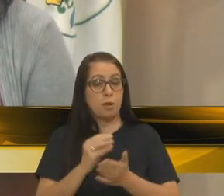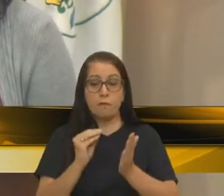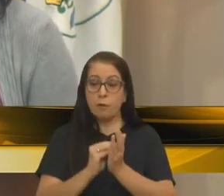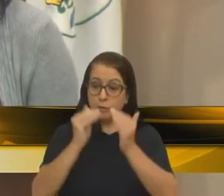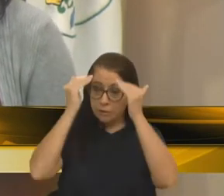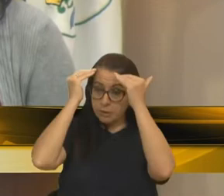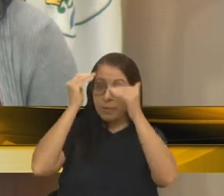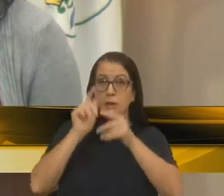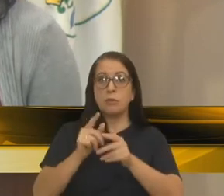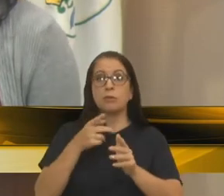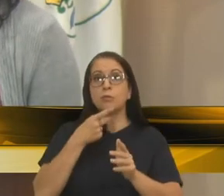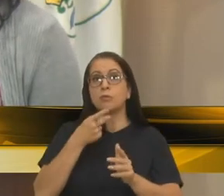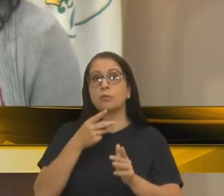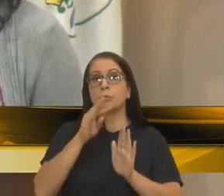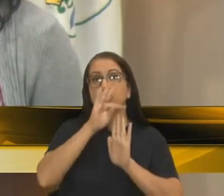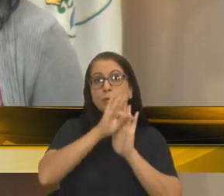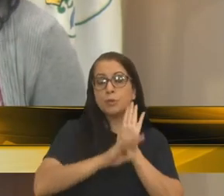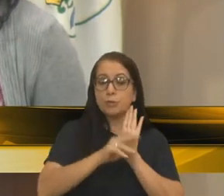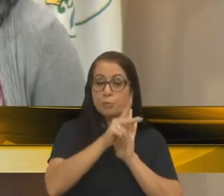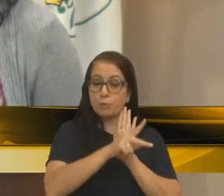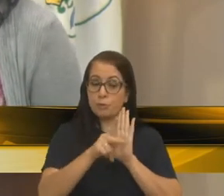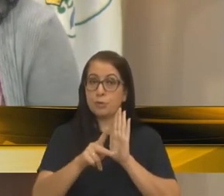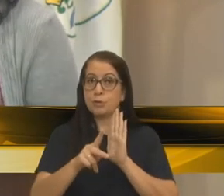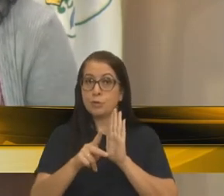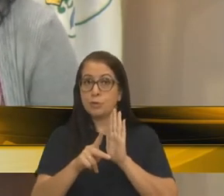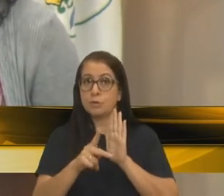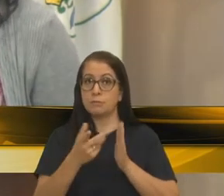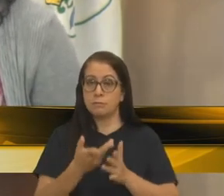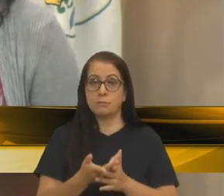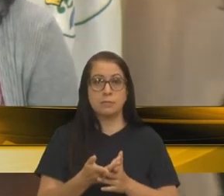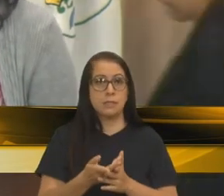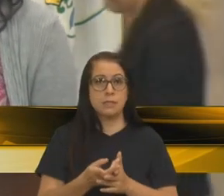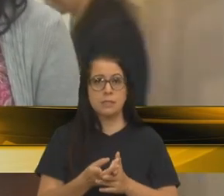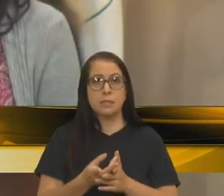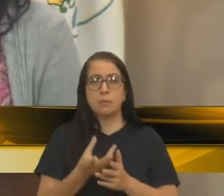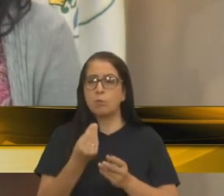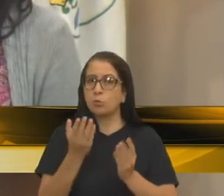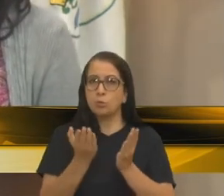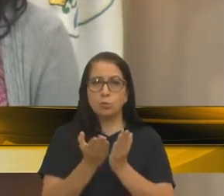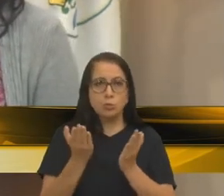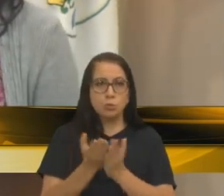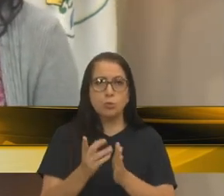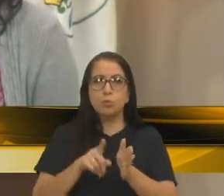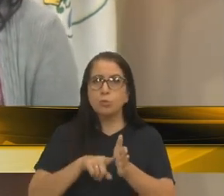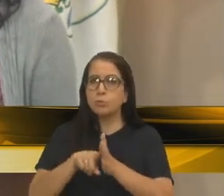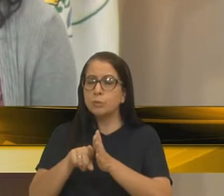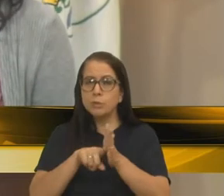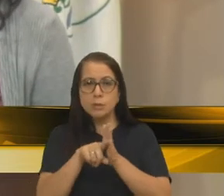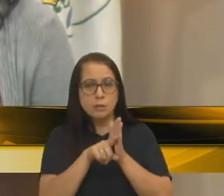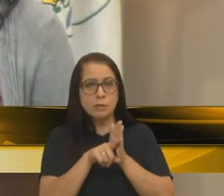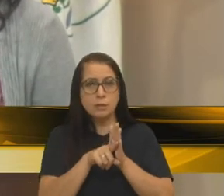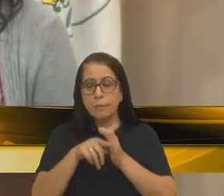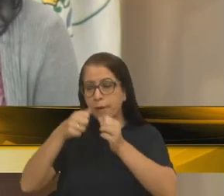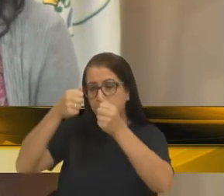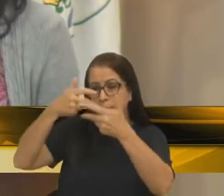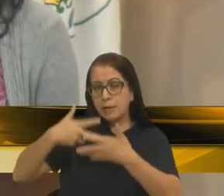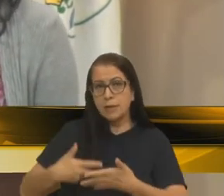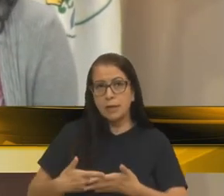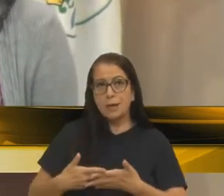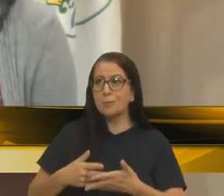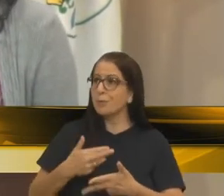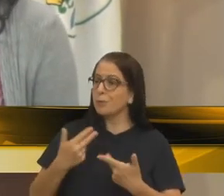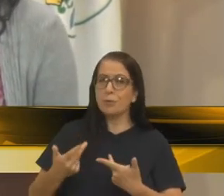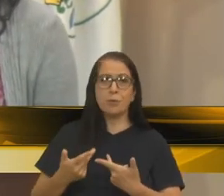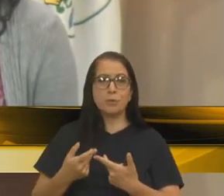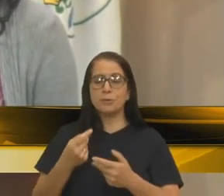um texto de uma professora que tem muito estudo e pesquisa para isso, para justificar uma insanidade